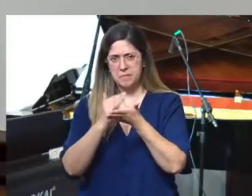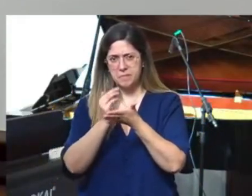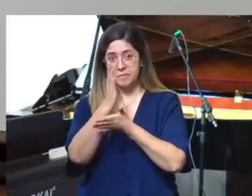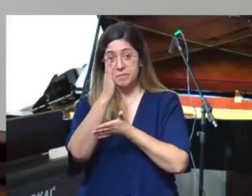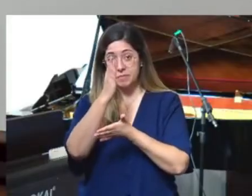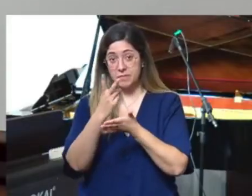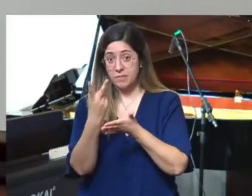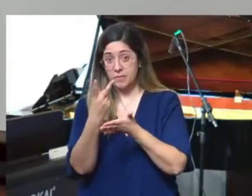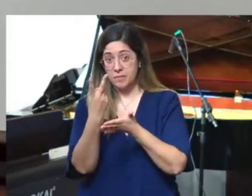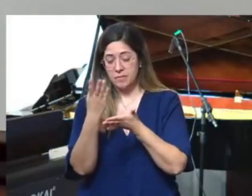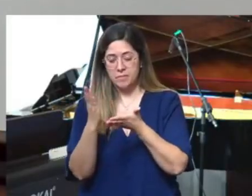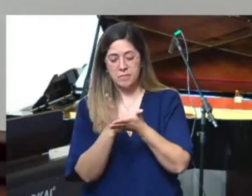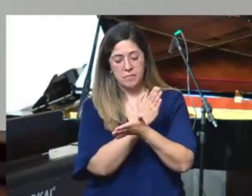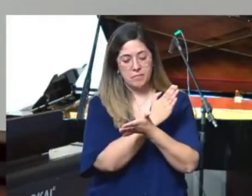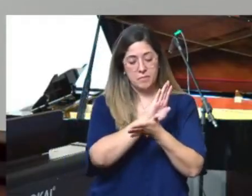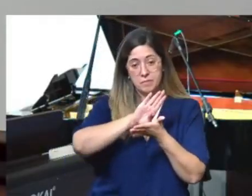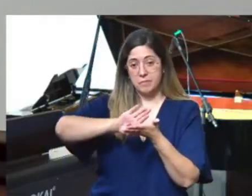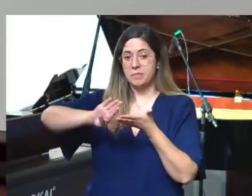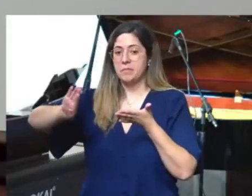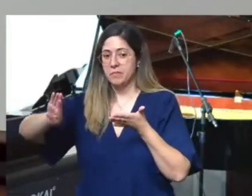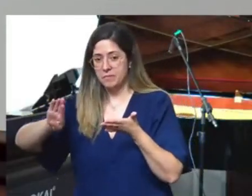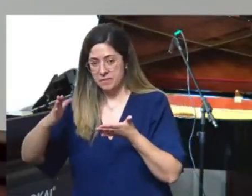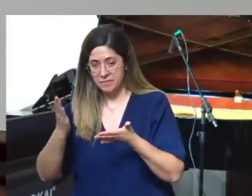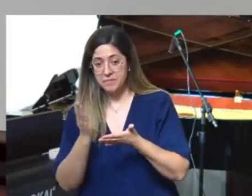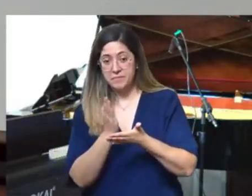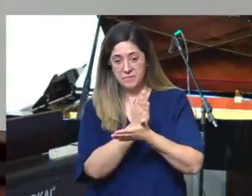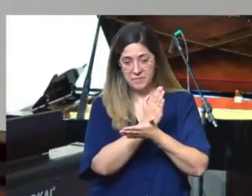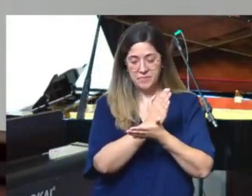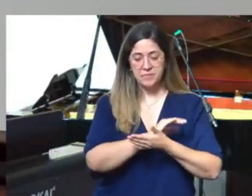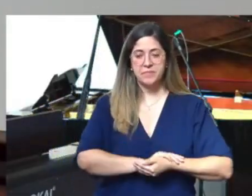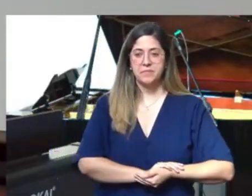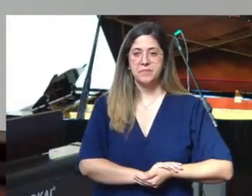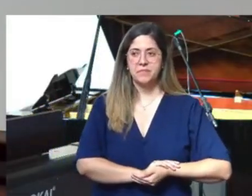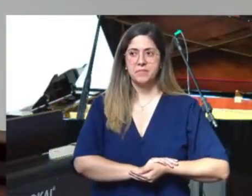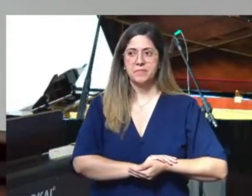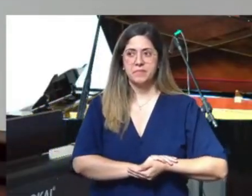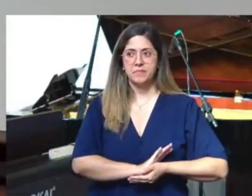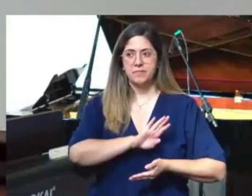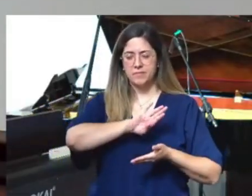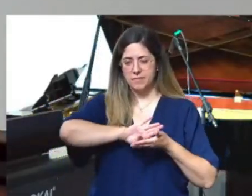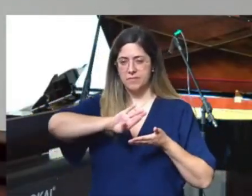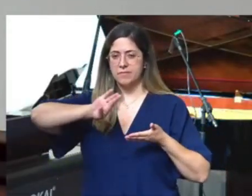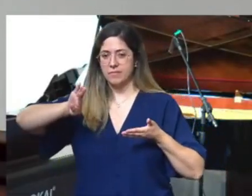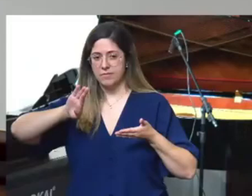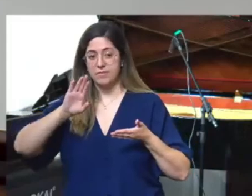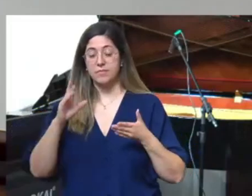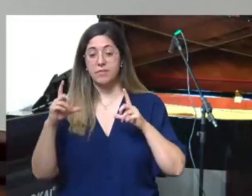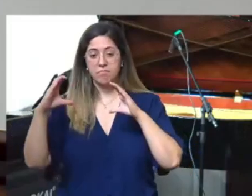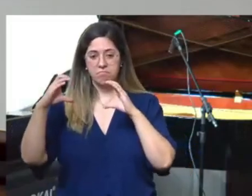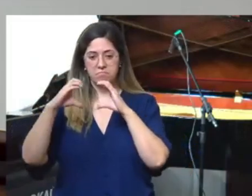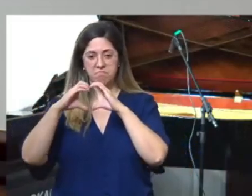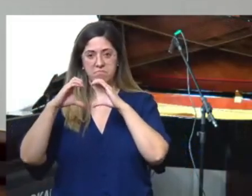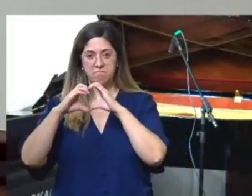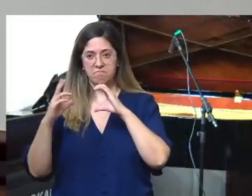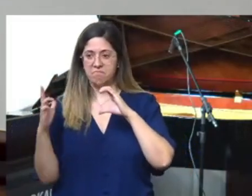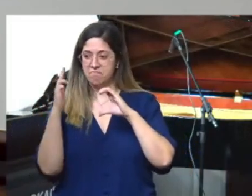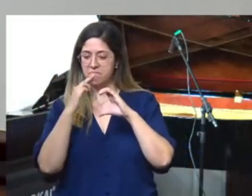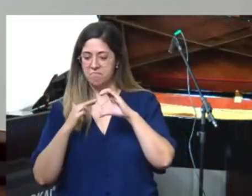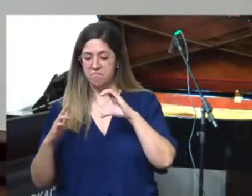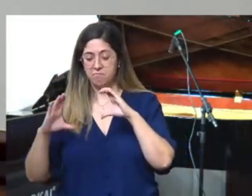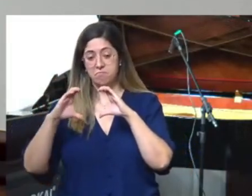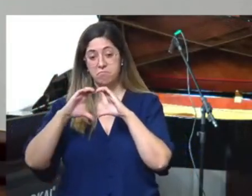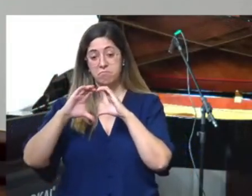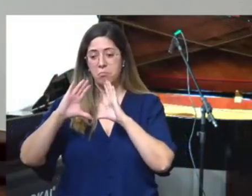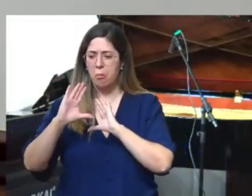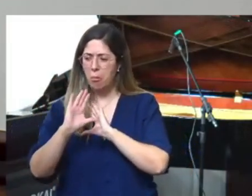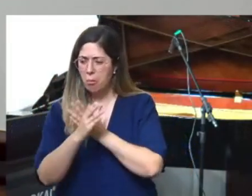lado direito, você pode desenhar um coração, mas um coração